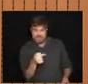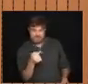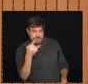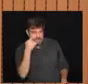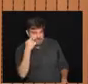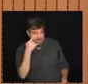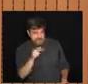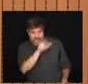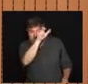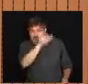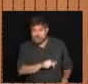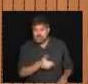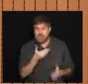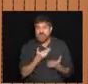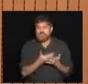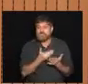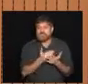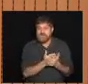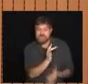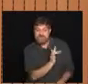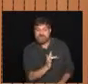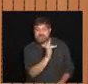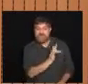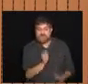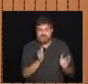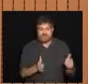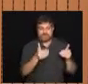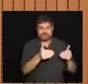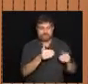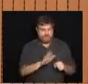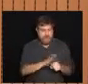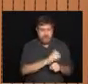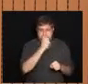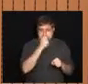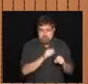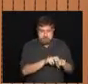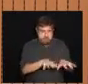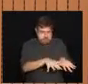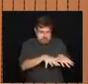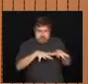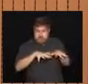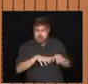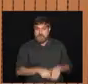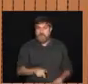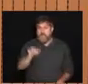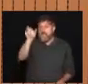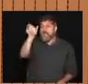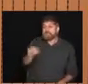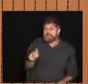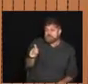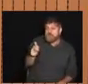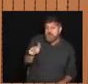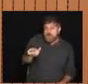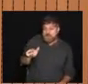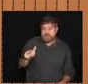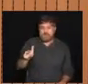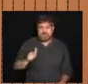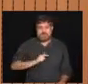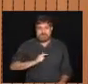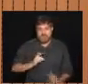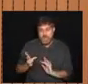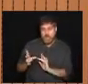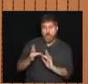era universitária, vivendo numa sala de aula aglomerada, uma outra pessoa ela tem uma cadeia